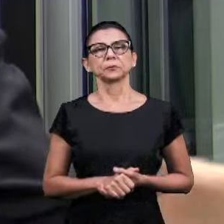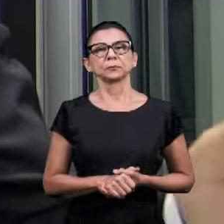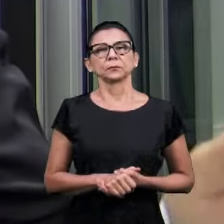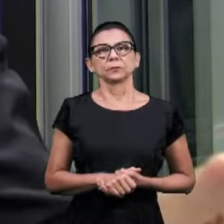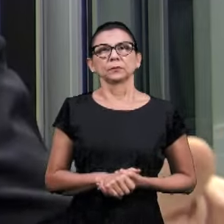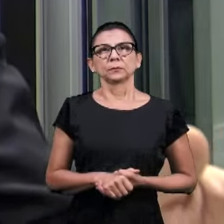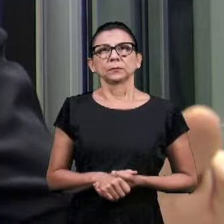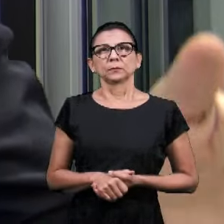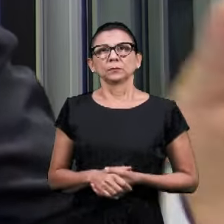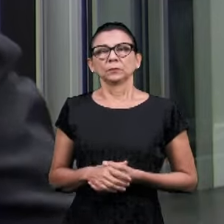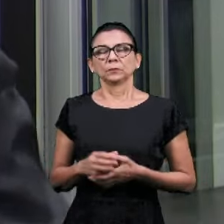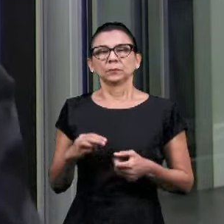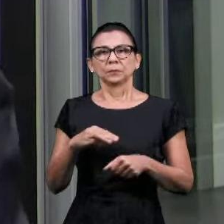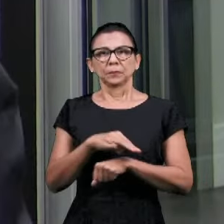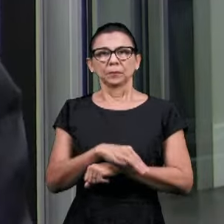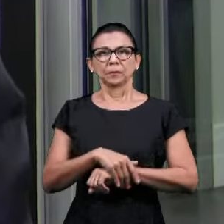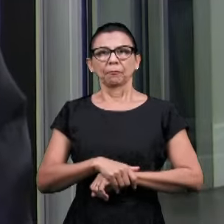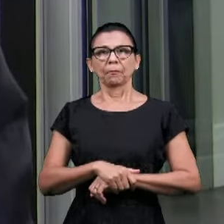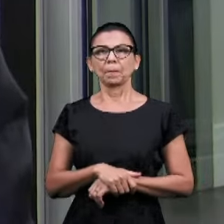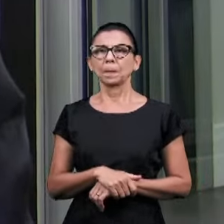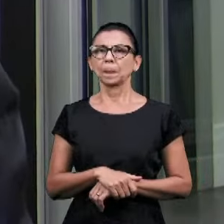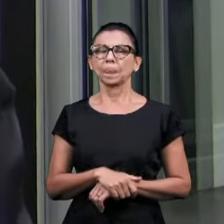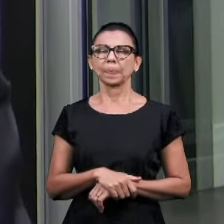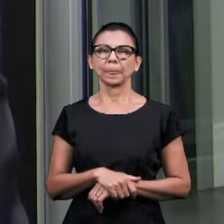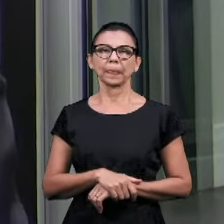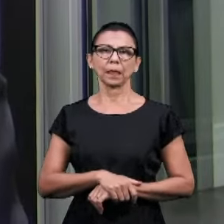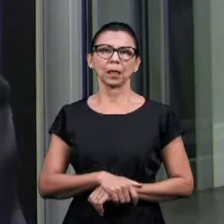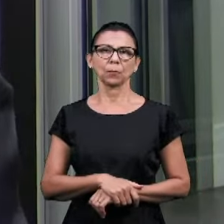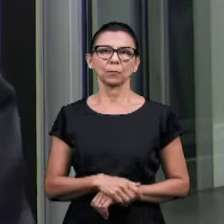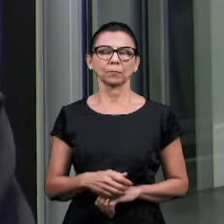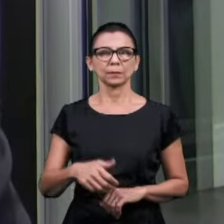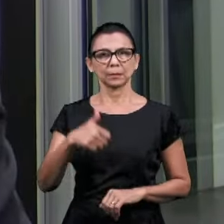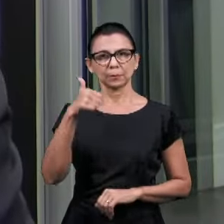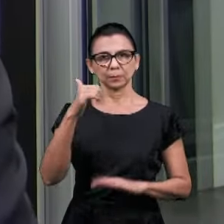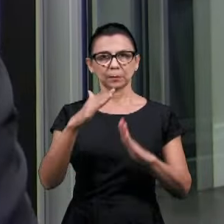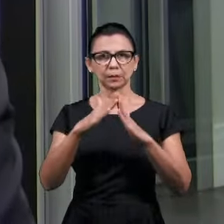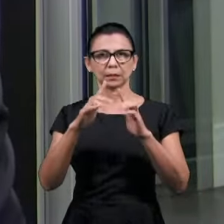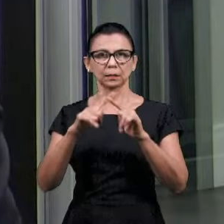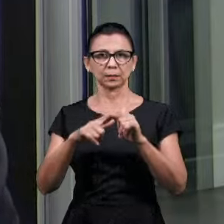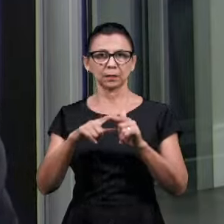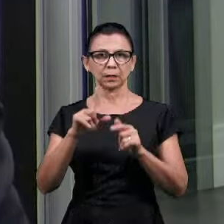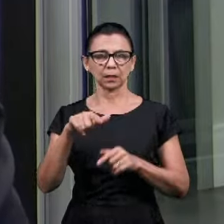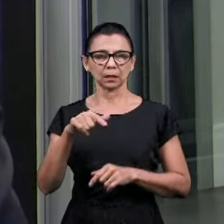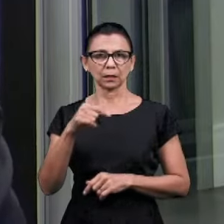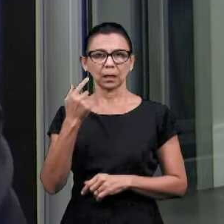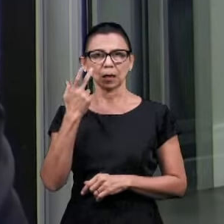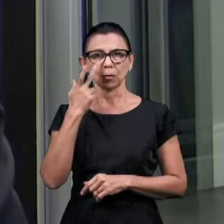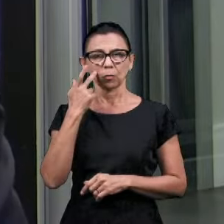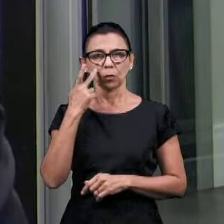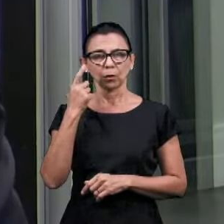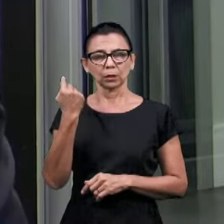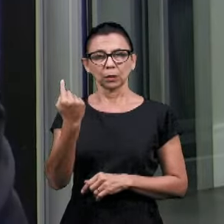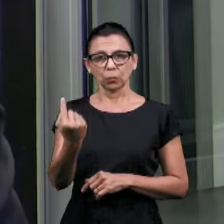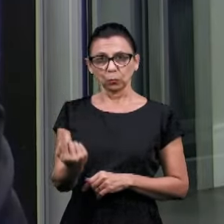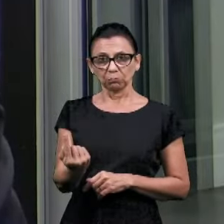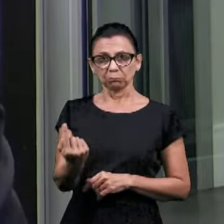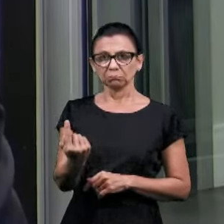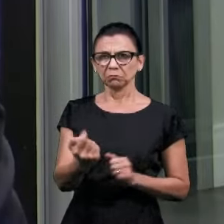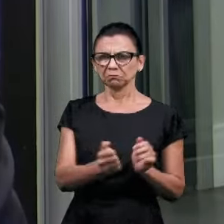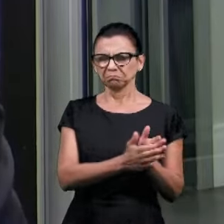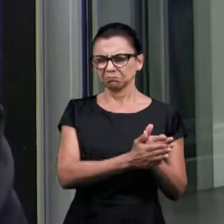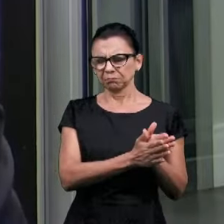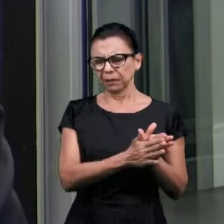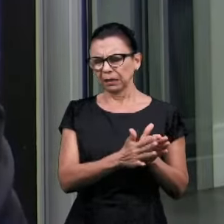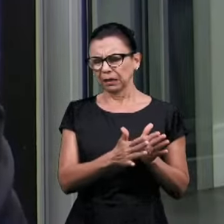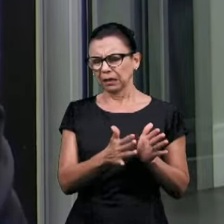Mas a Igreja de Glória 1 foi desde a conversão até o ministério, né? E então